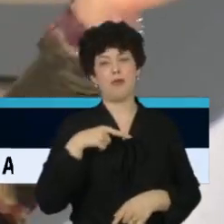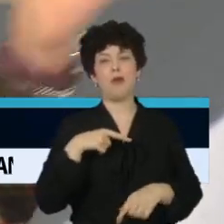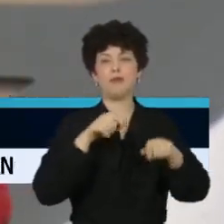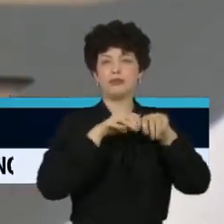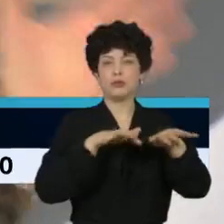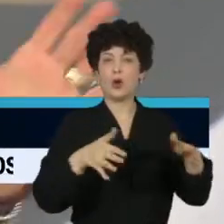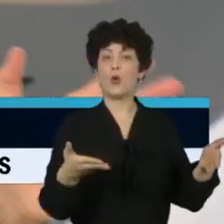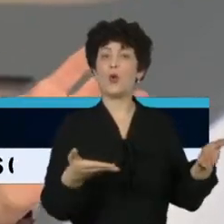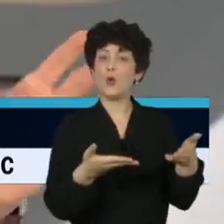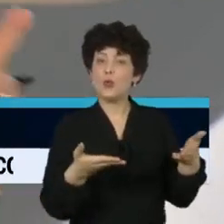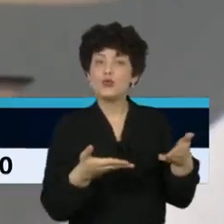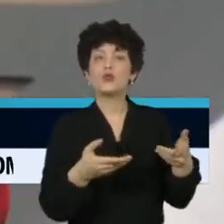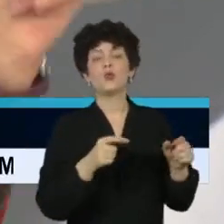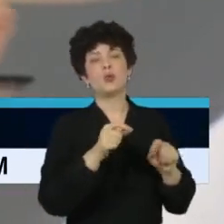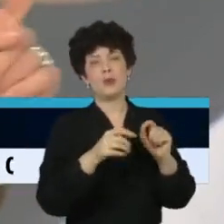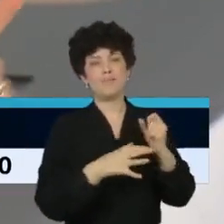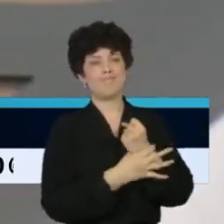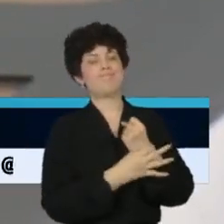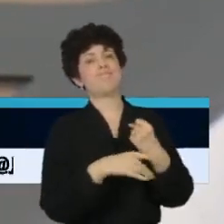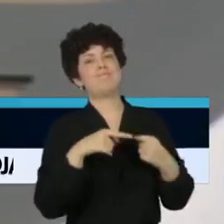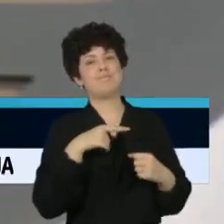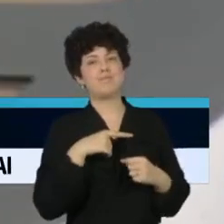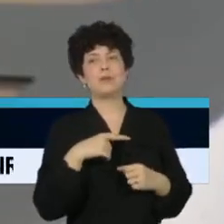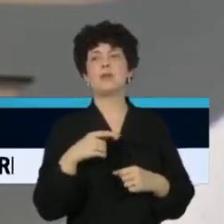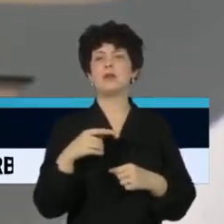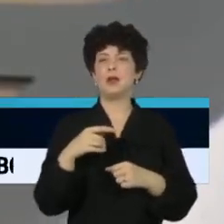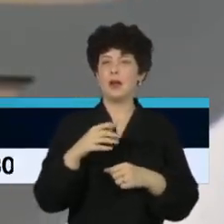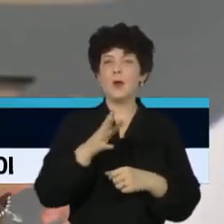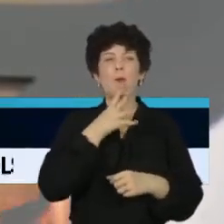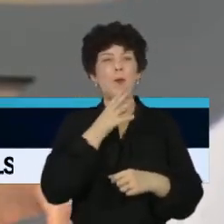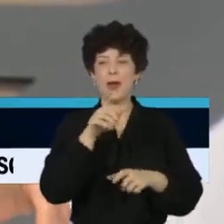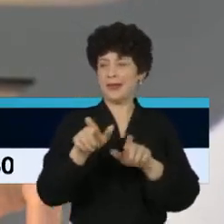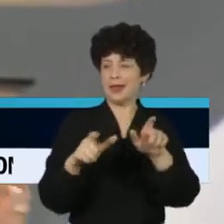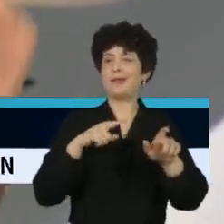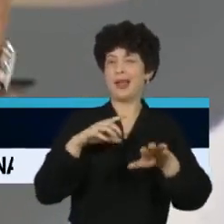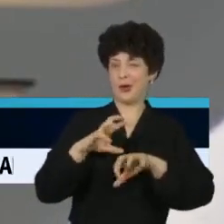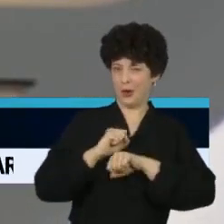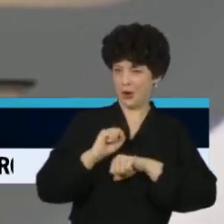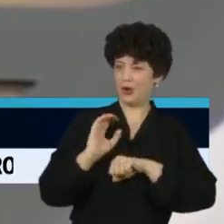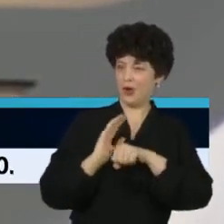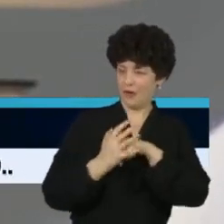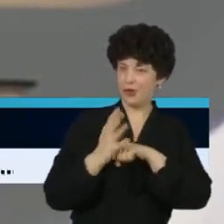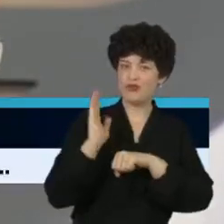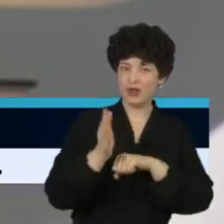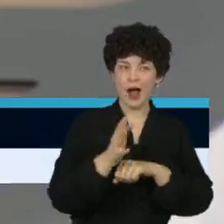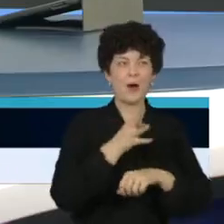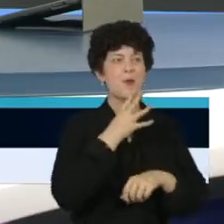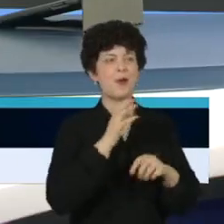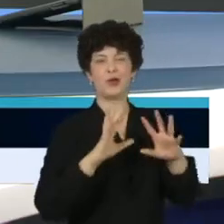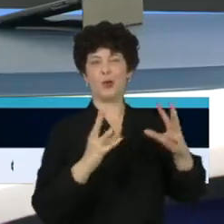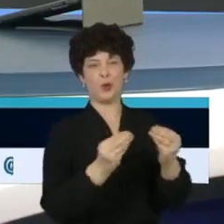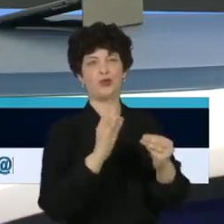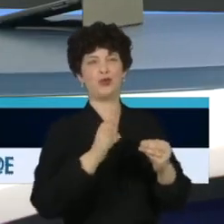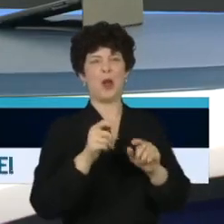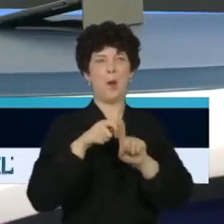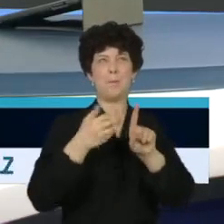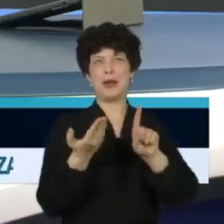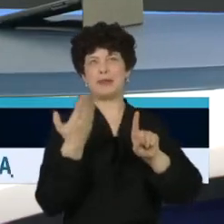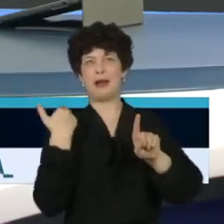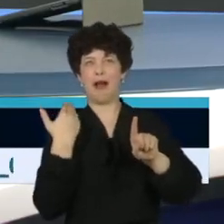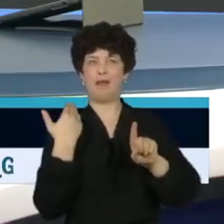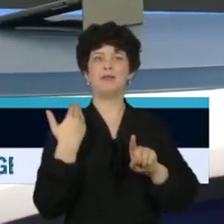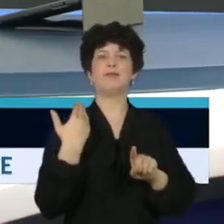Hoje, seguramente, não tem ninguém que não conheça alguém que esteja hoje com Covid. Coisa que há um mês e